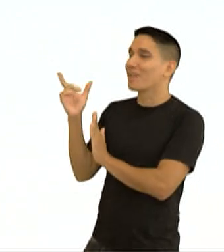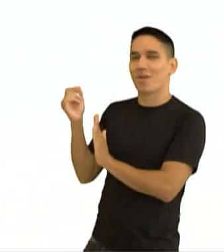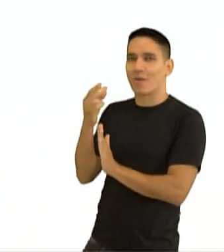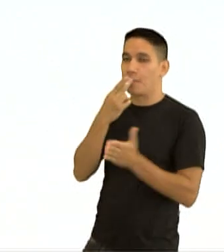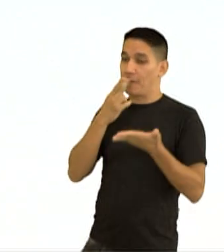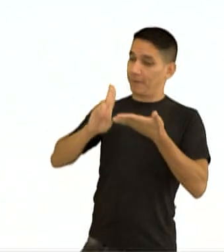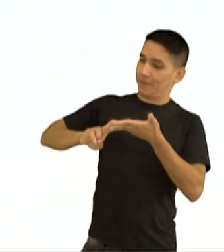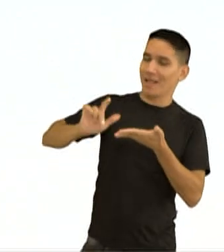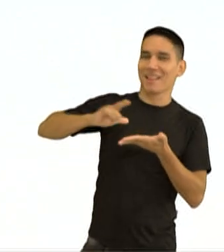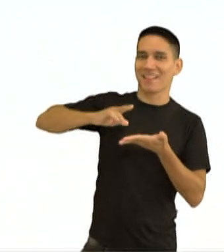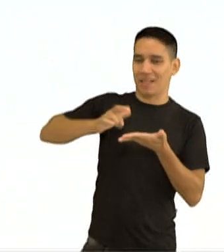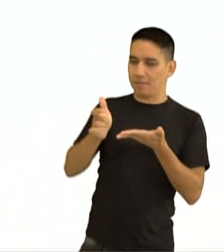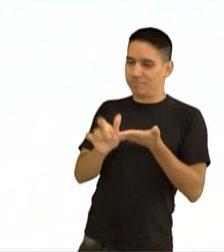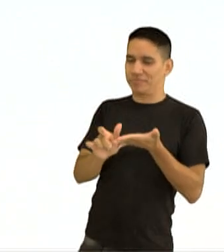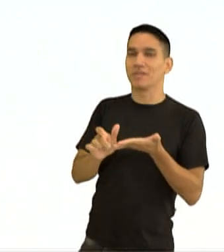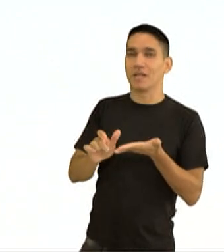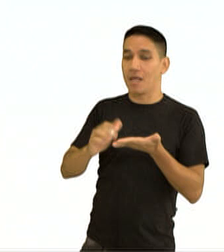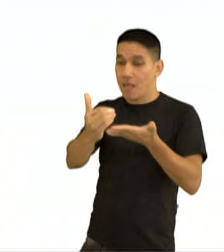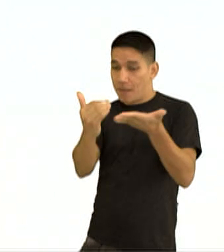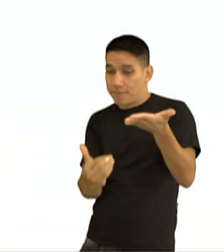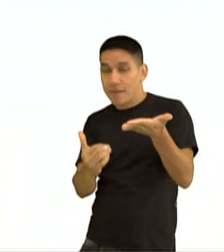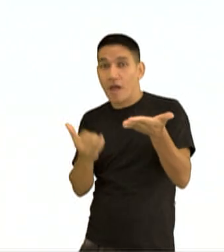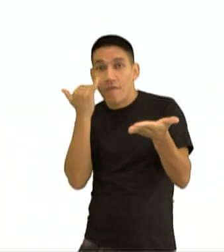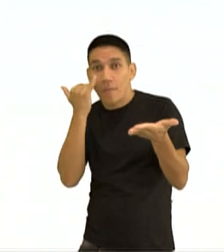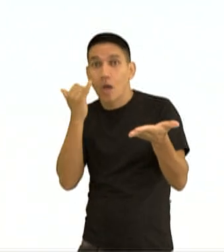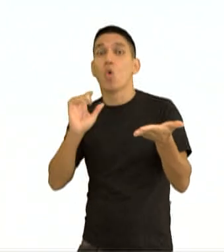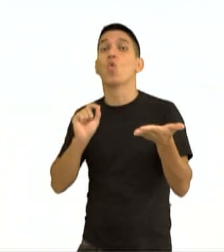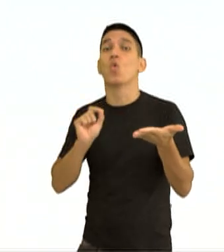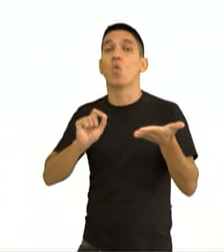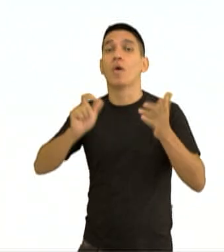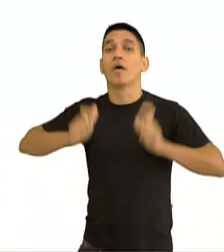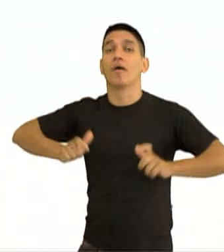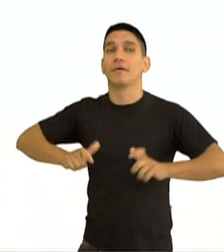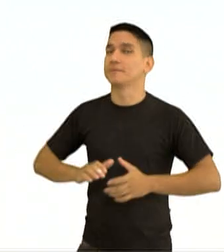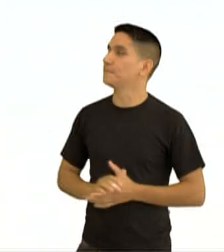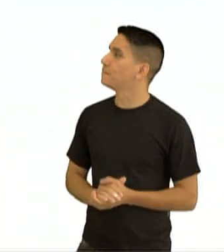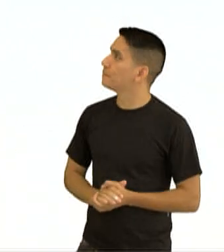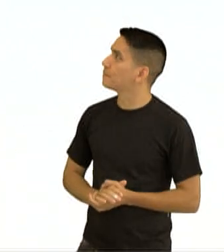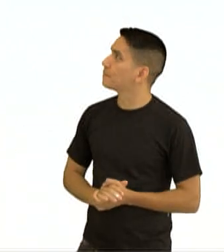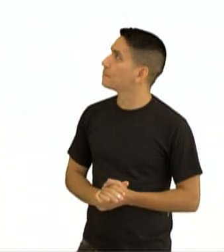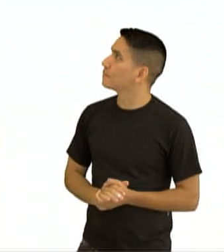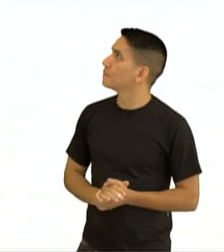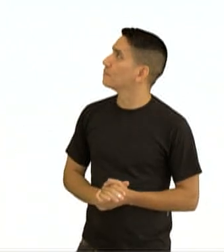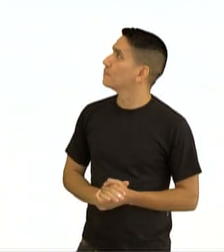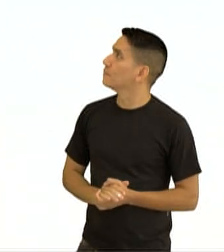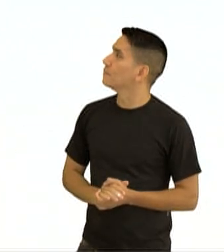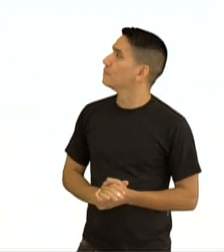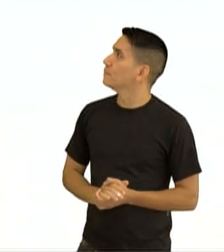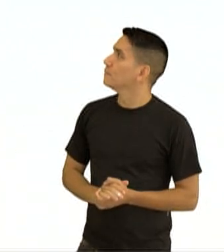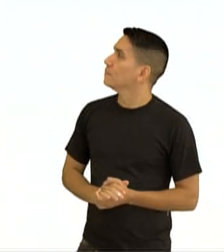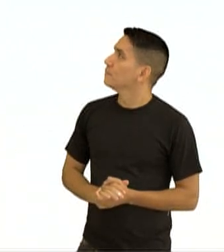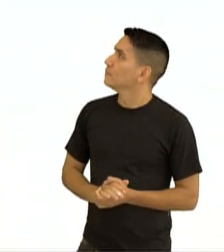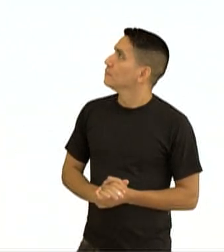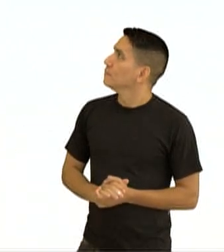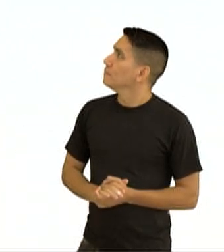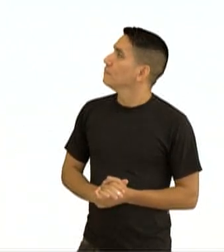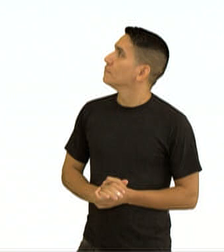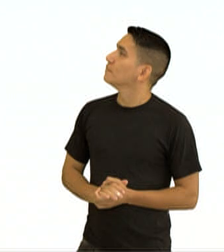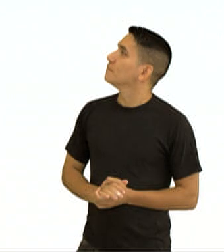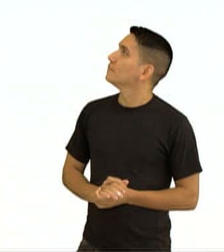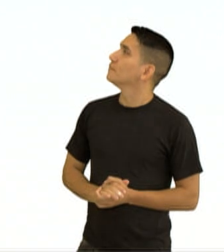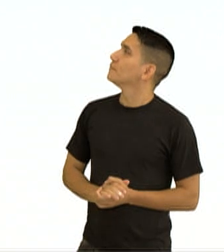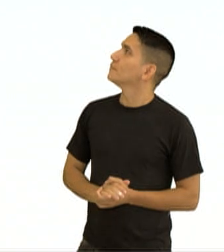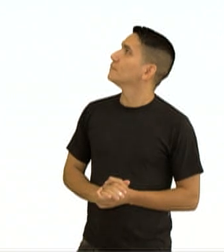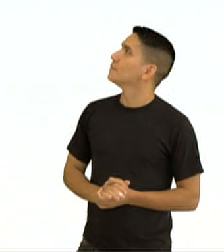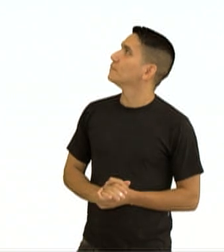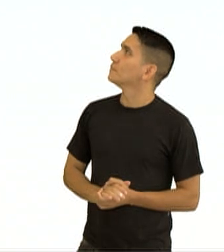selo, e embaixo nós temos a informação. Sam Smith, Halmershoek 168, B2590